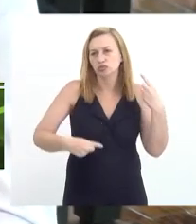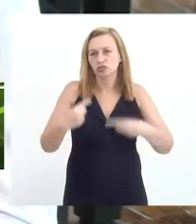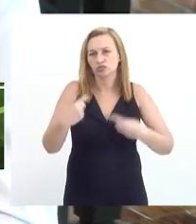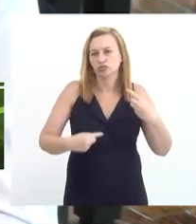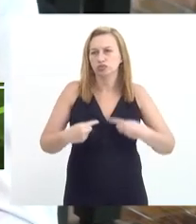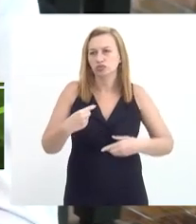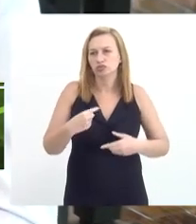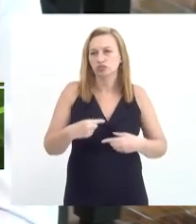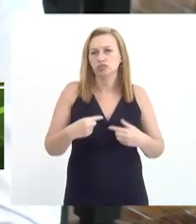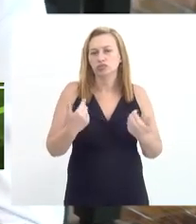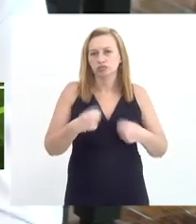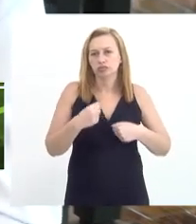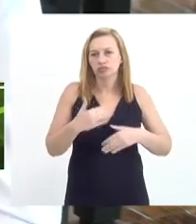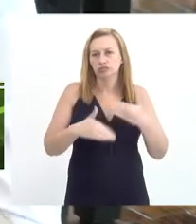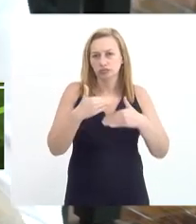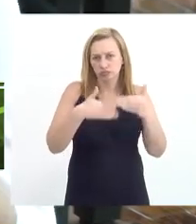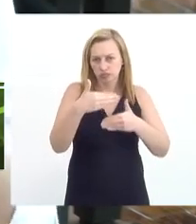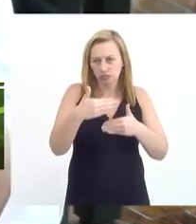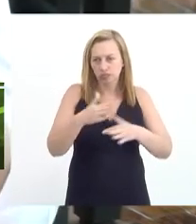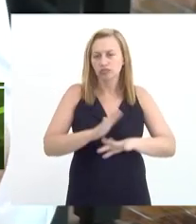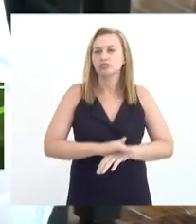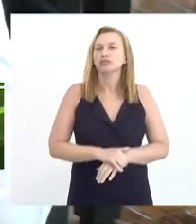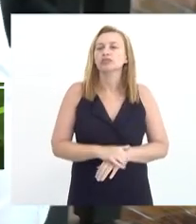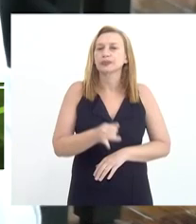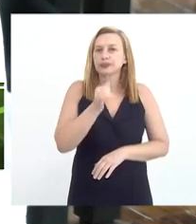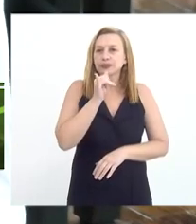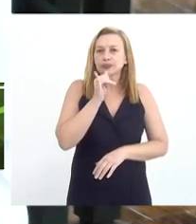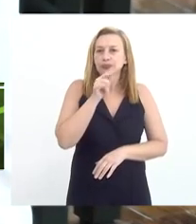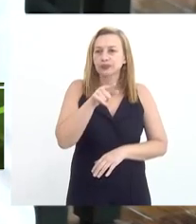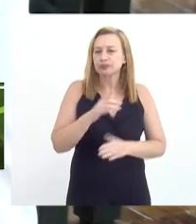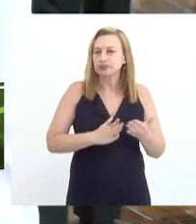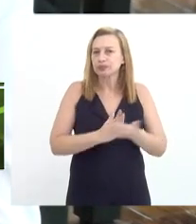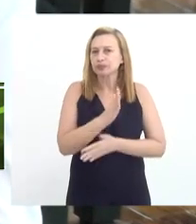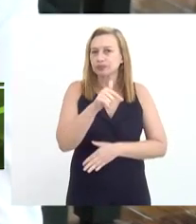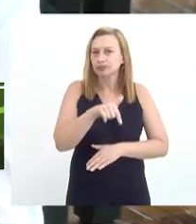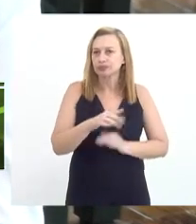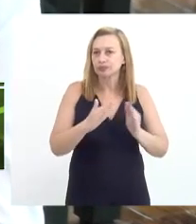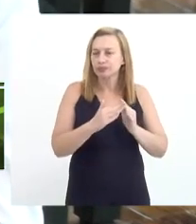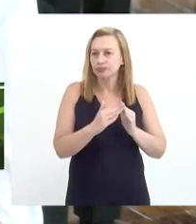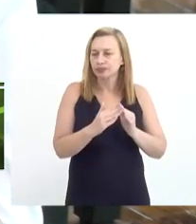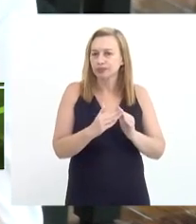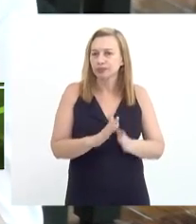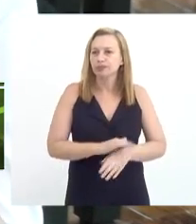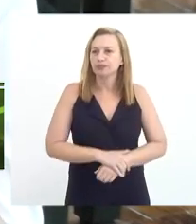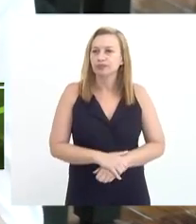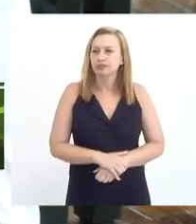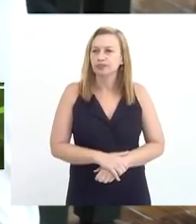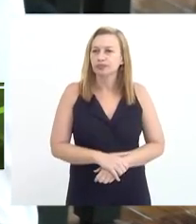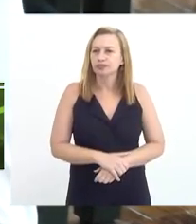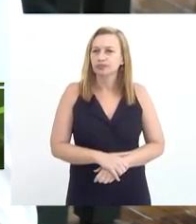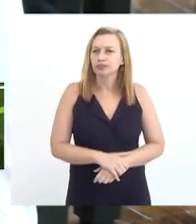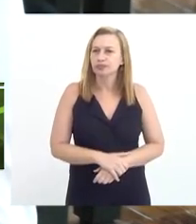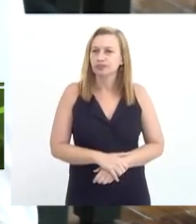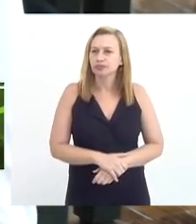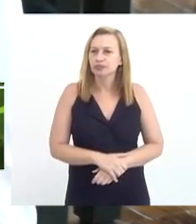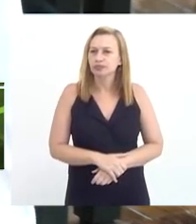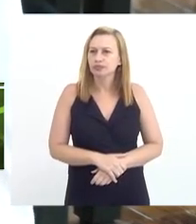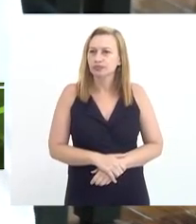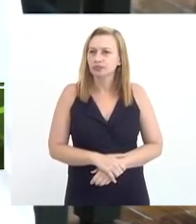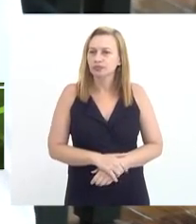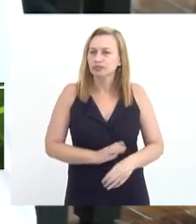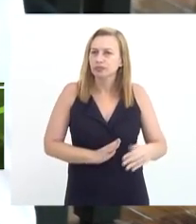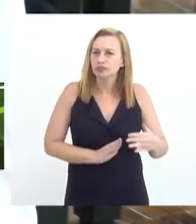desenvolvidas Por exemplo A gente aprovou Aqui nessa casa Uma perspectiva De